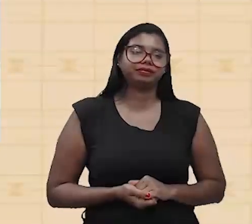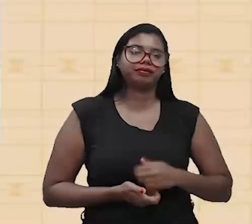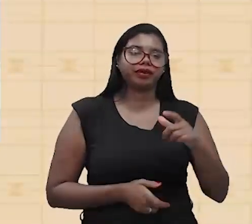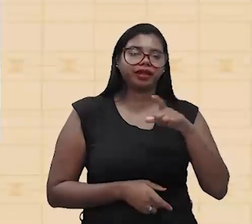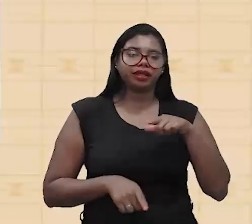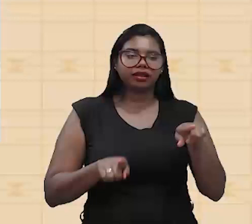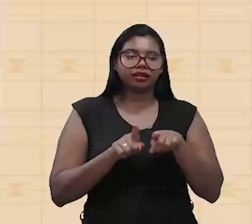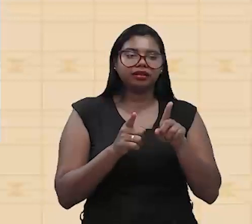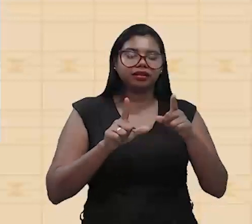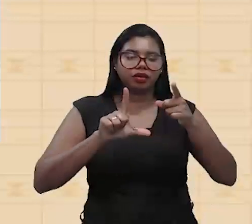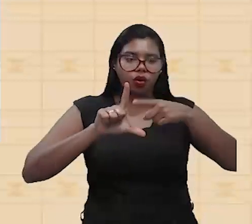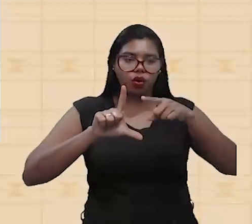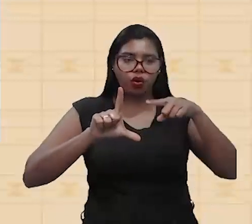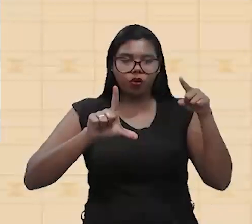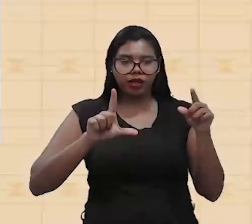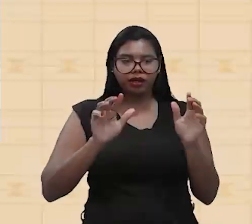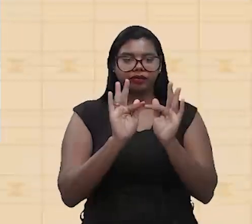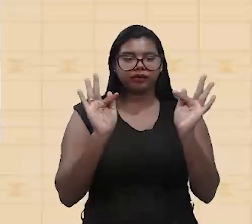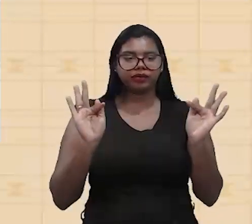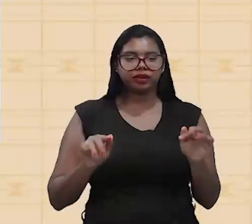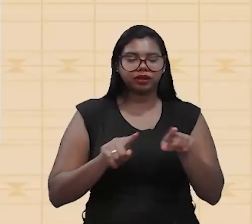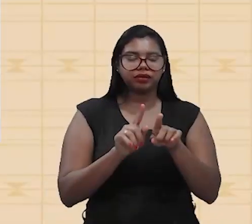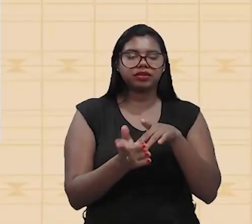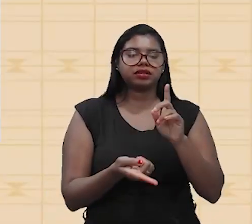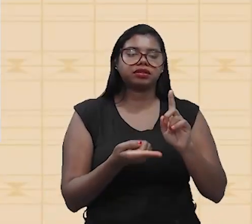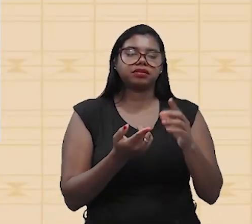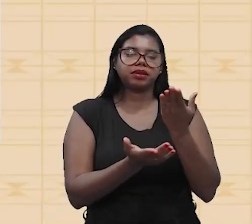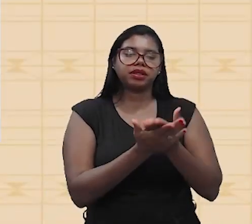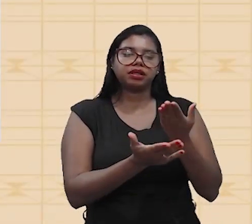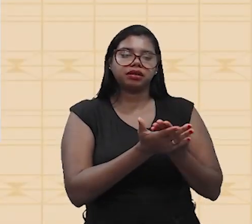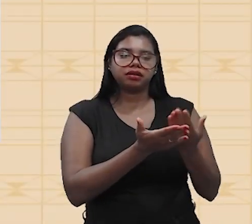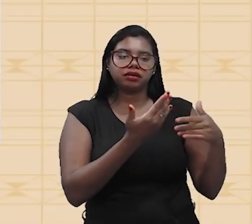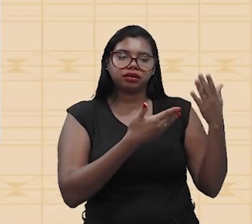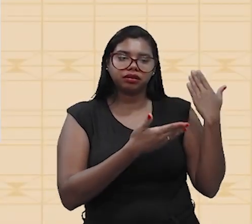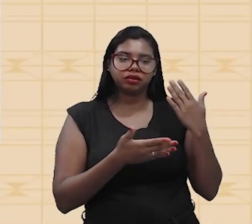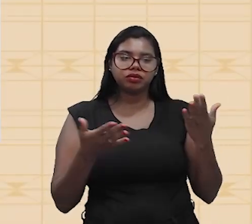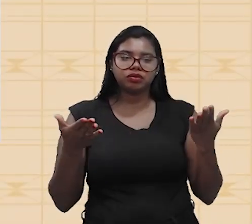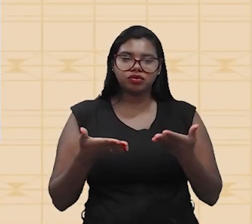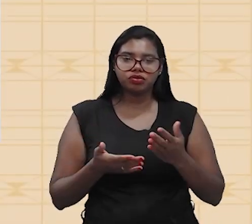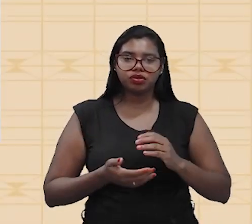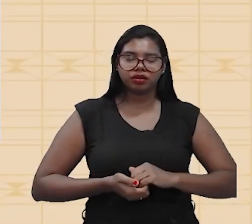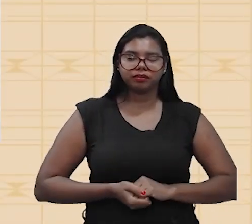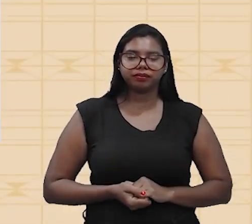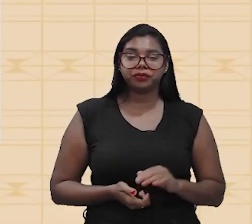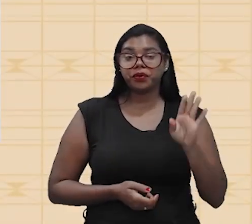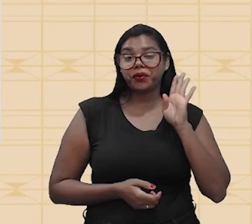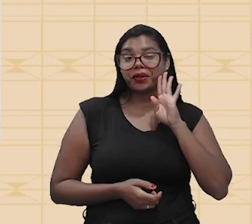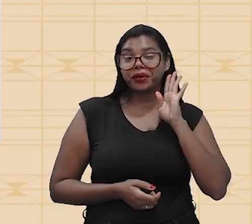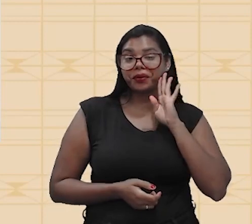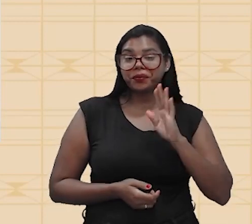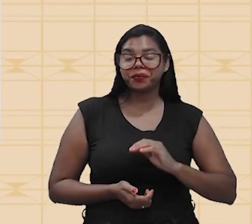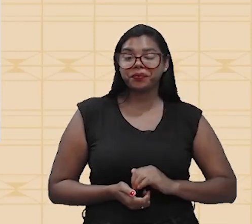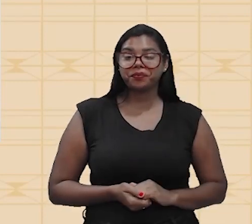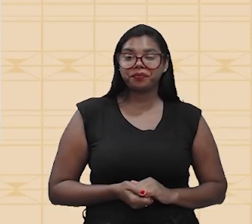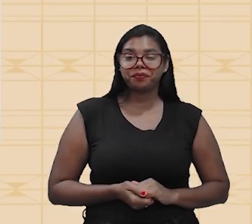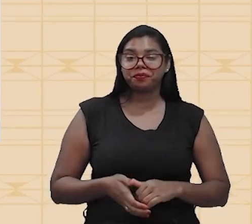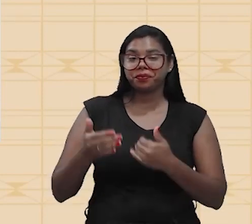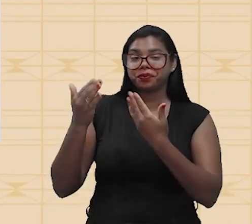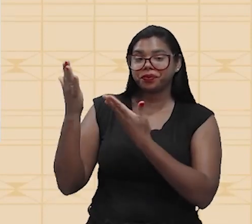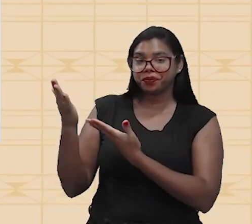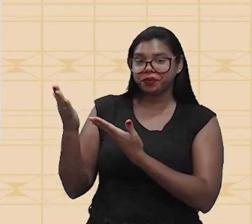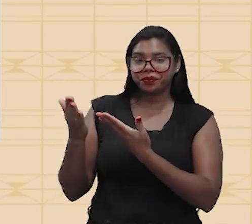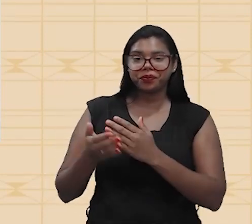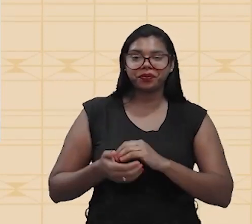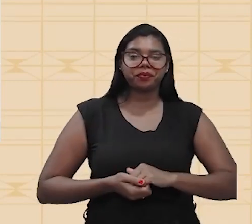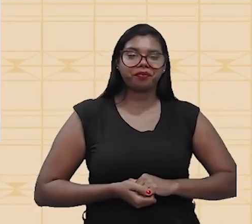da função, já feita na aula anterior aqui no GeoGebra. Olha que legal, termo B, 8. Aí